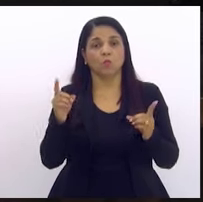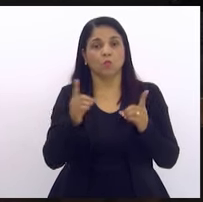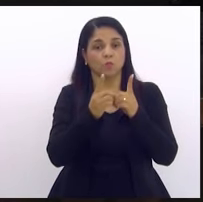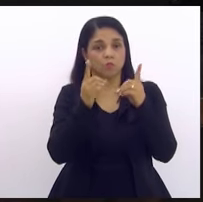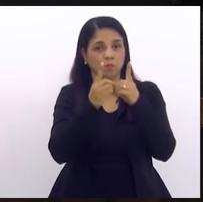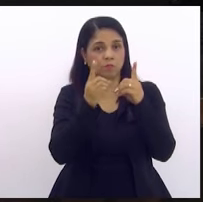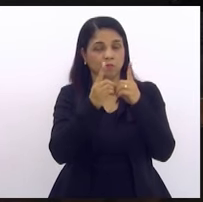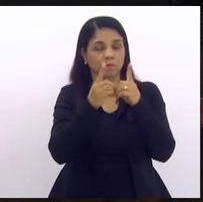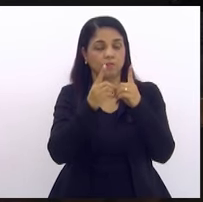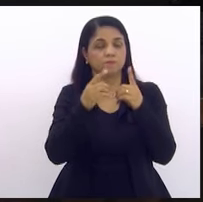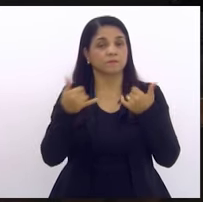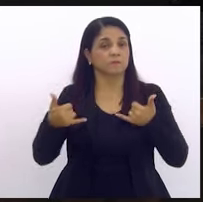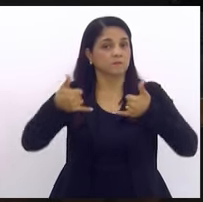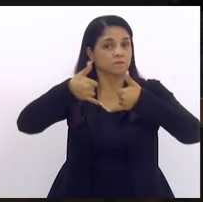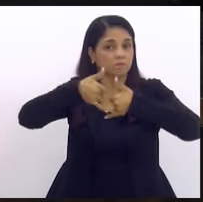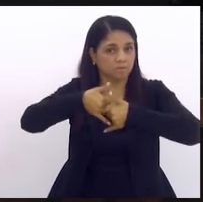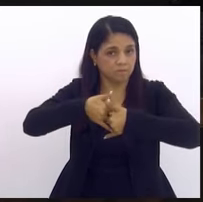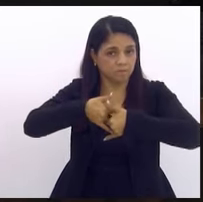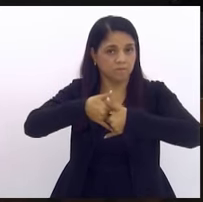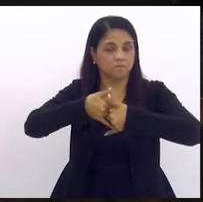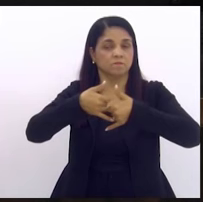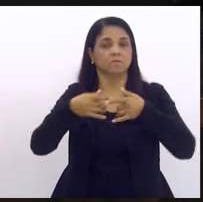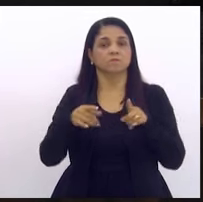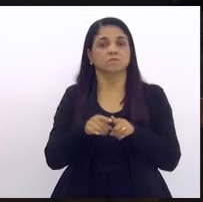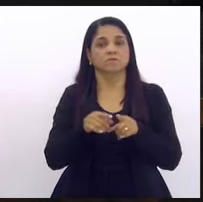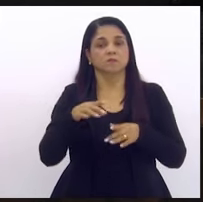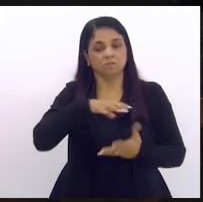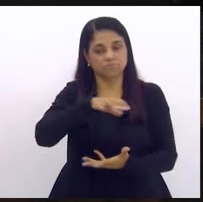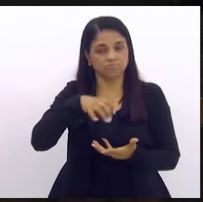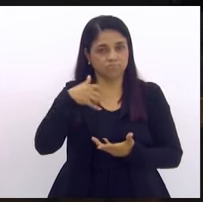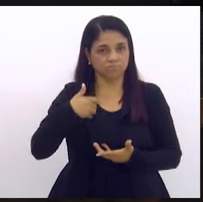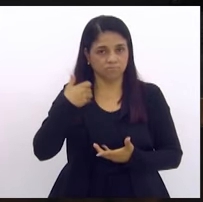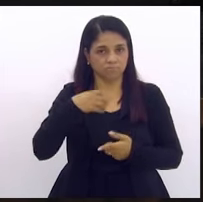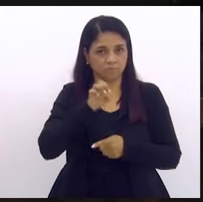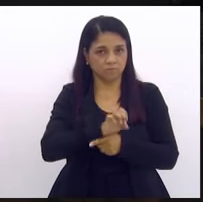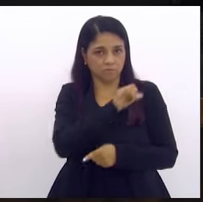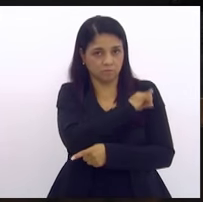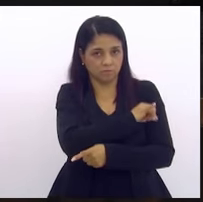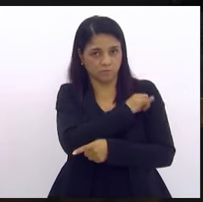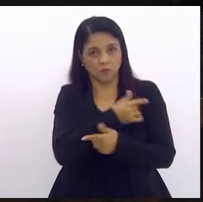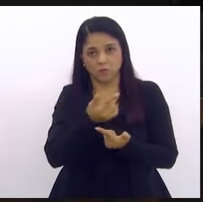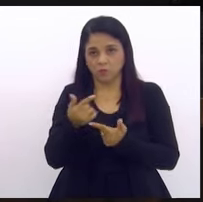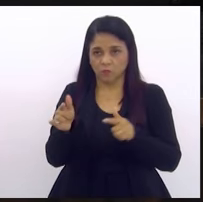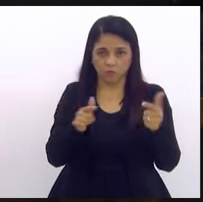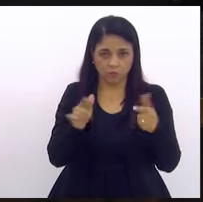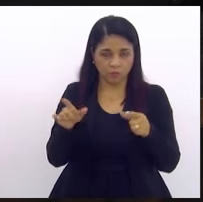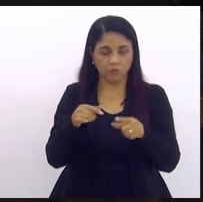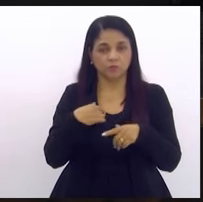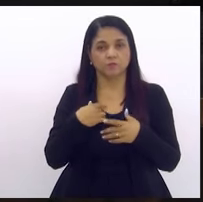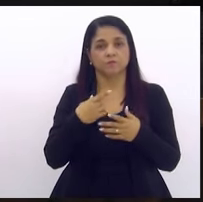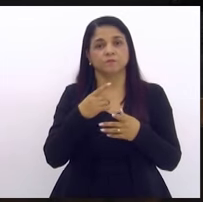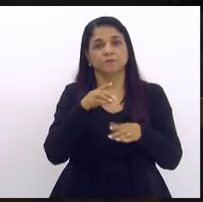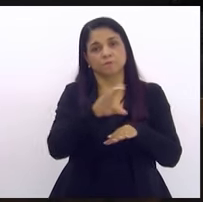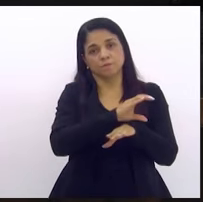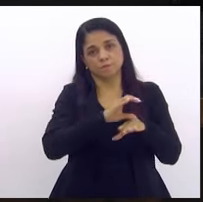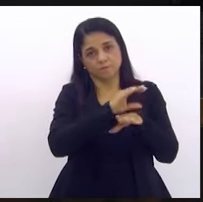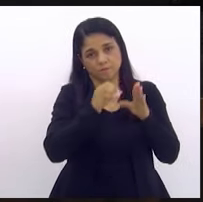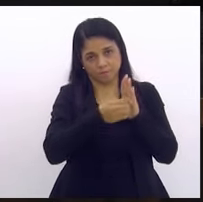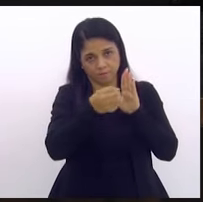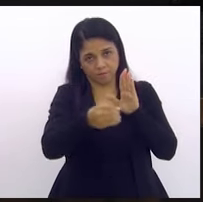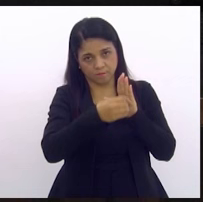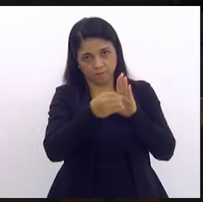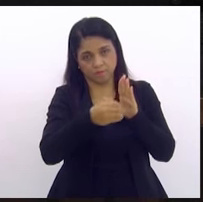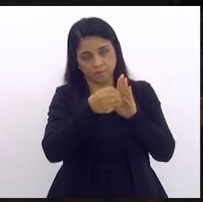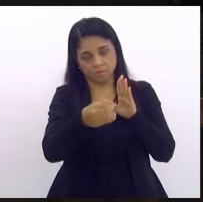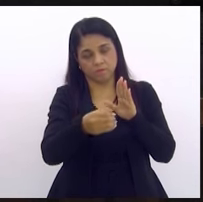via telefone exclusivo para atendimento de idosos no Estado do Rio de Janeiro e dá outras providências. Pendendo de parecer da Comissão de